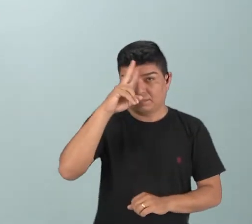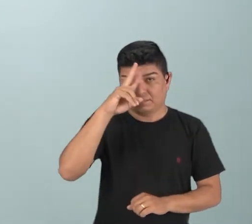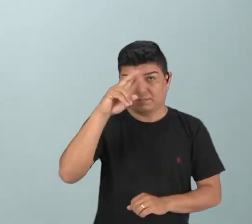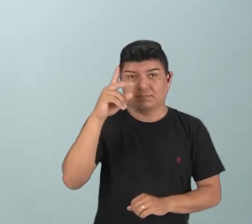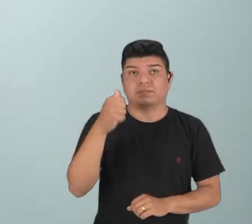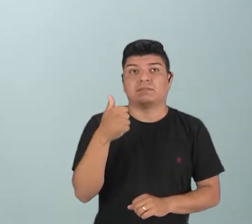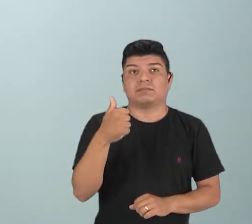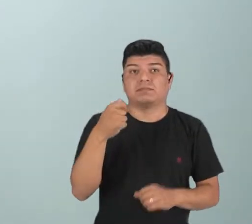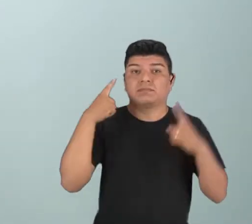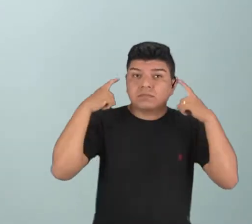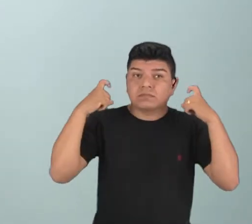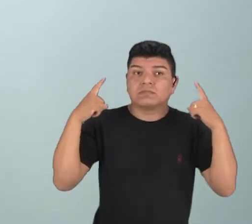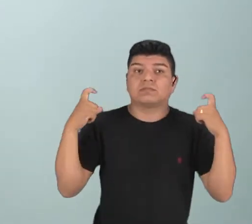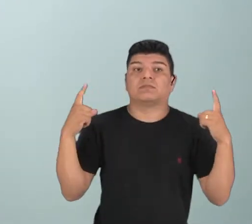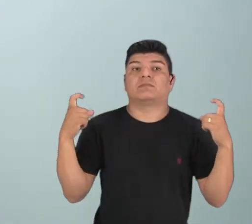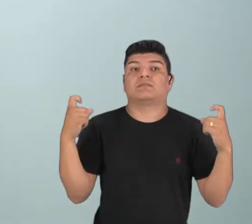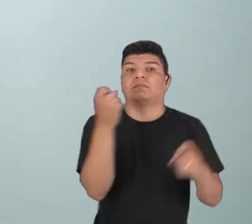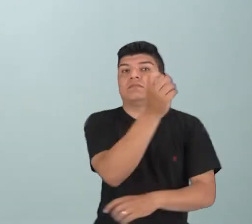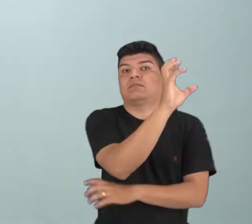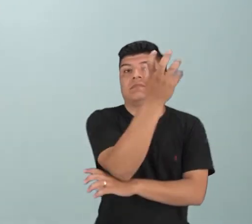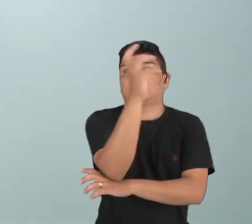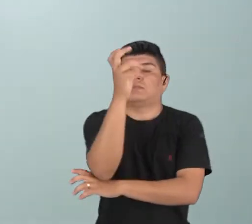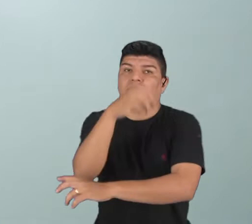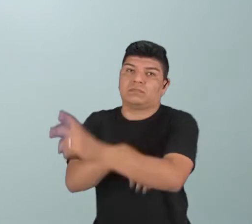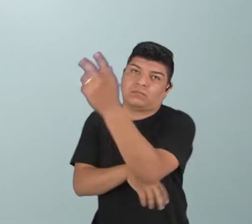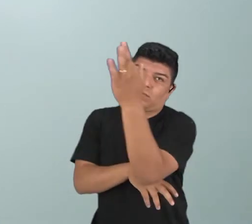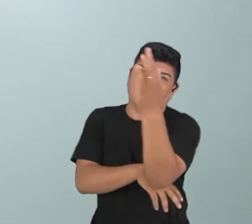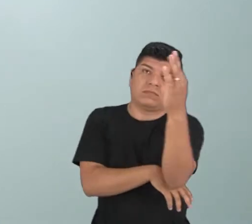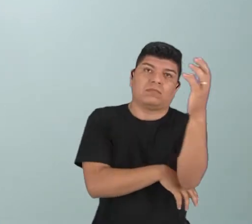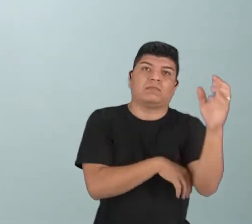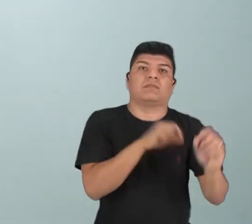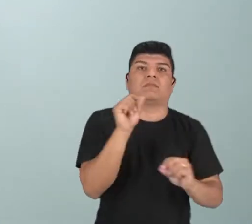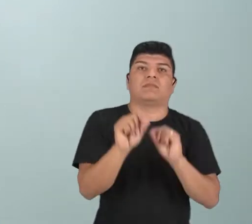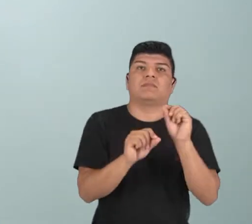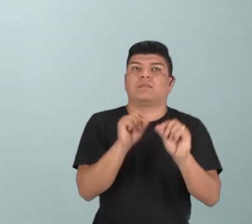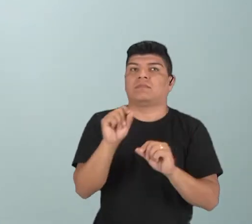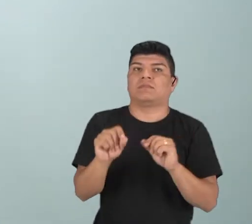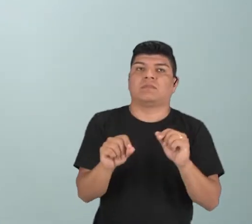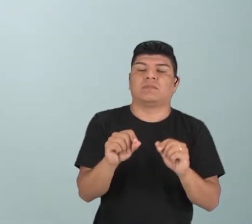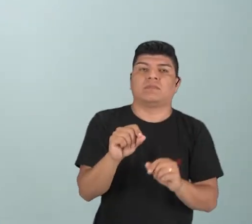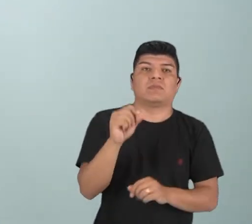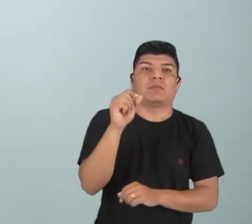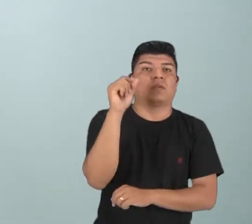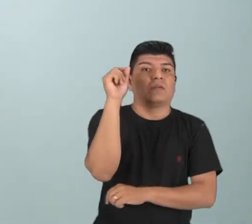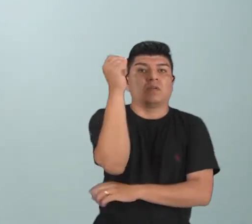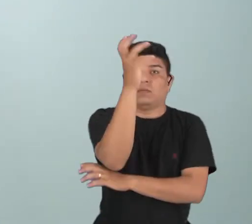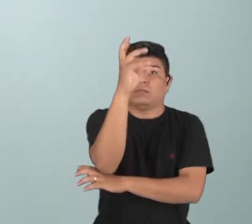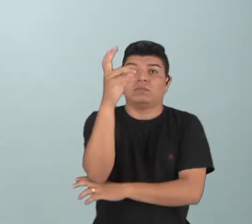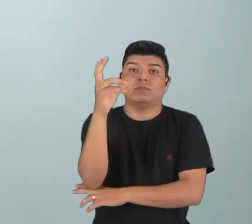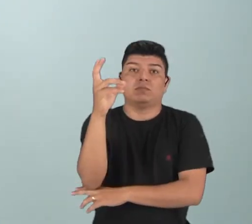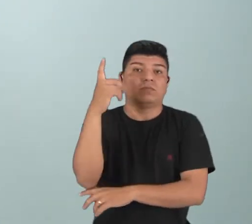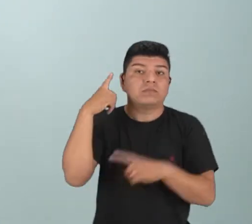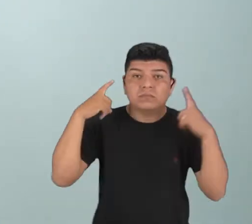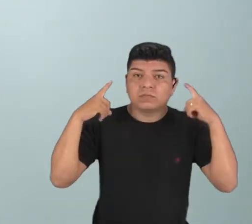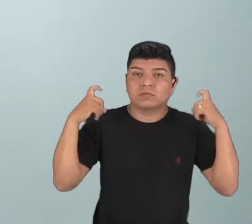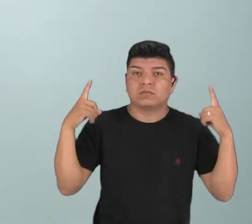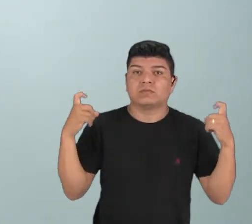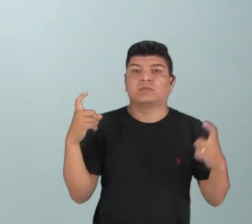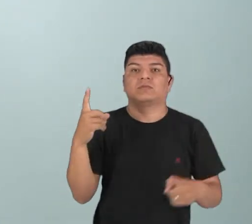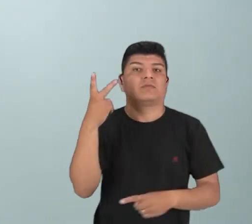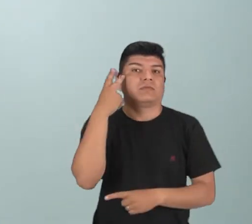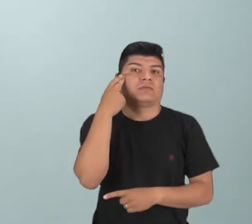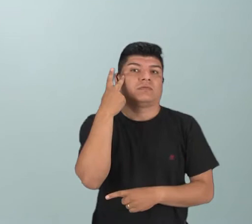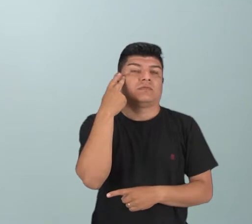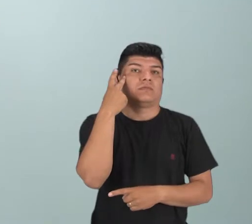sons que vêm da natureza, né, são esses que nós chamamos de os sons naturais, né, os sons da natureza. Então,